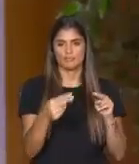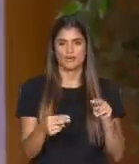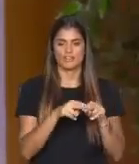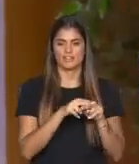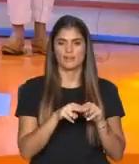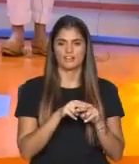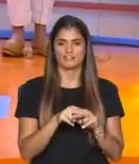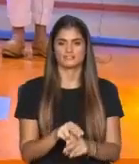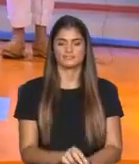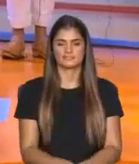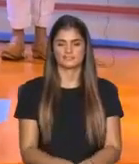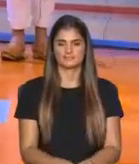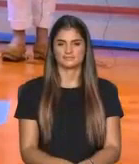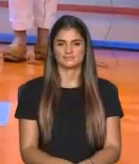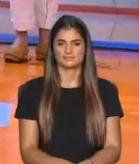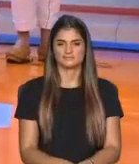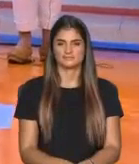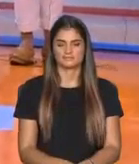Lima.